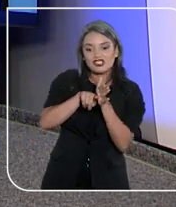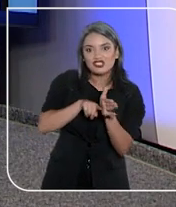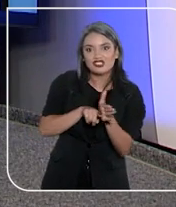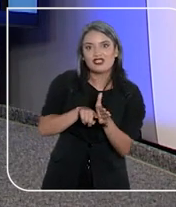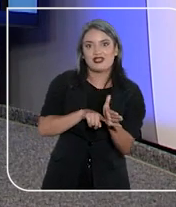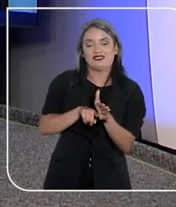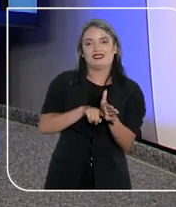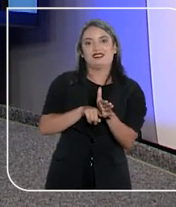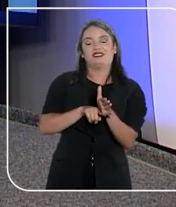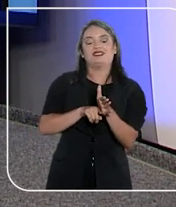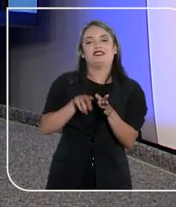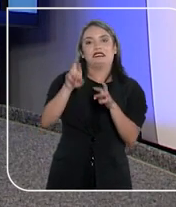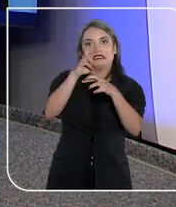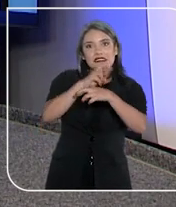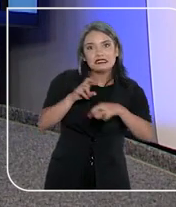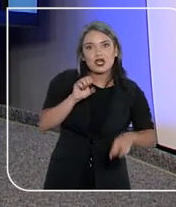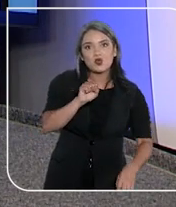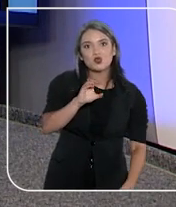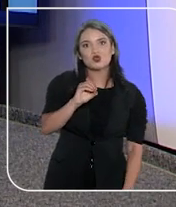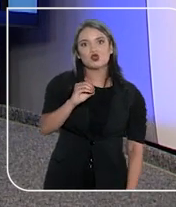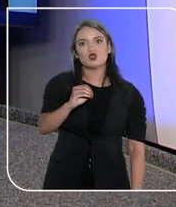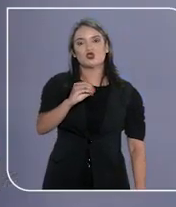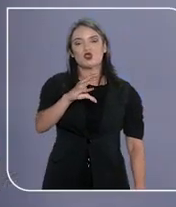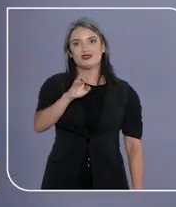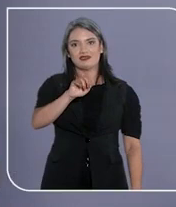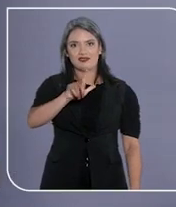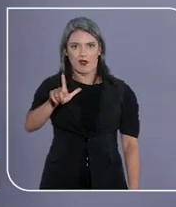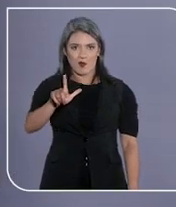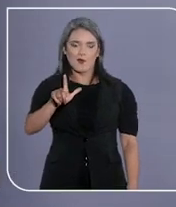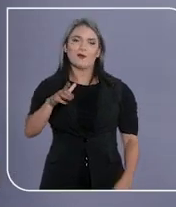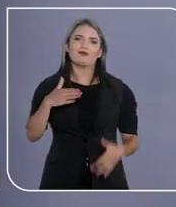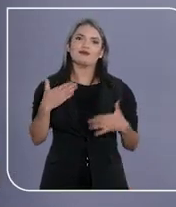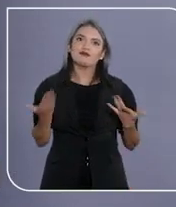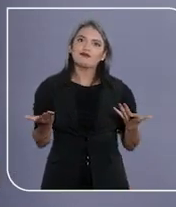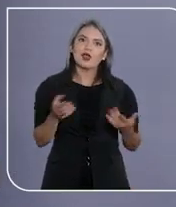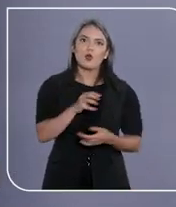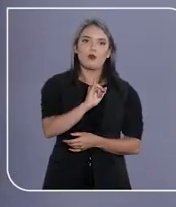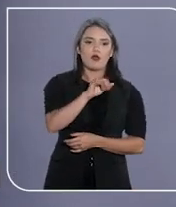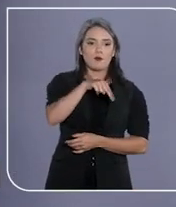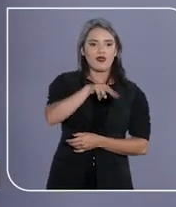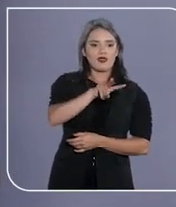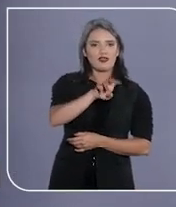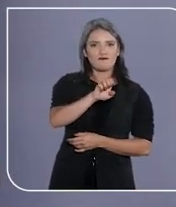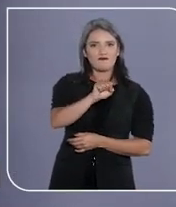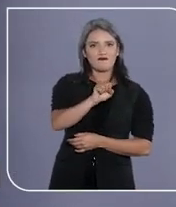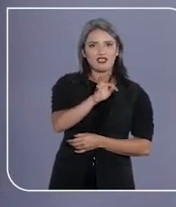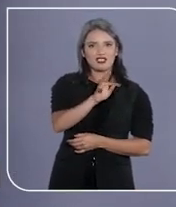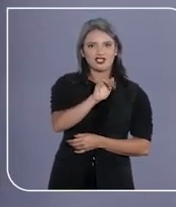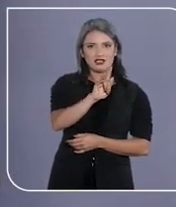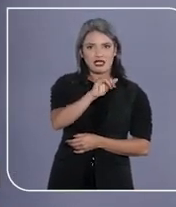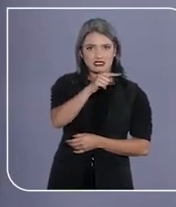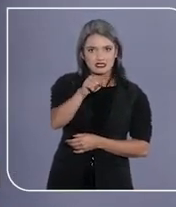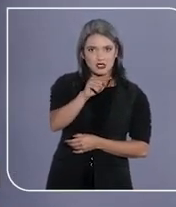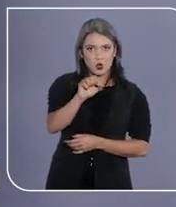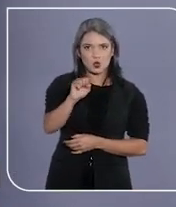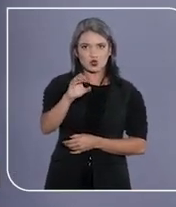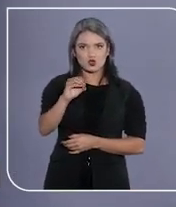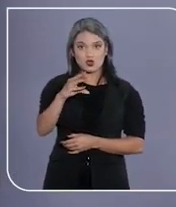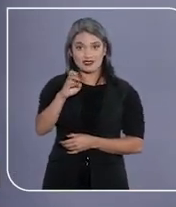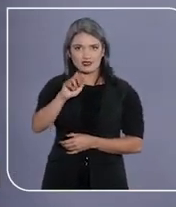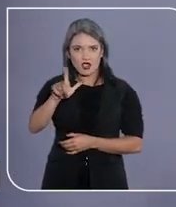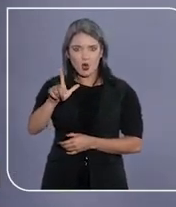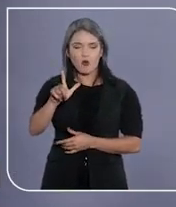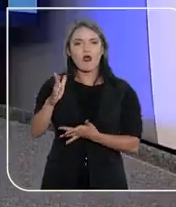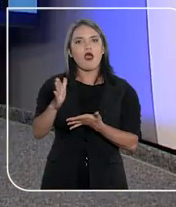social, começando pelo doutor Fábio. Essa fase é exigida em alguns certames públicos, né?